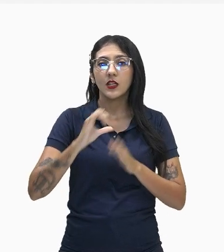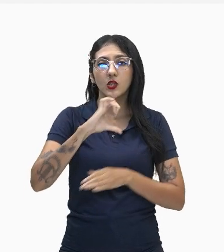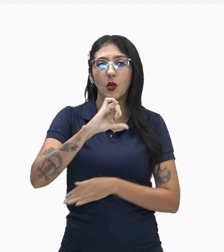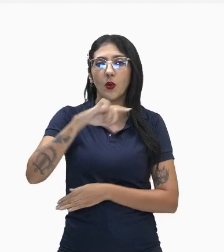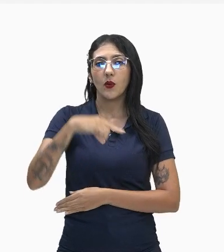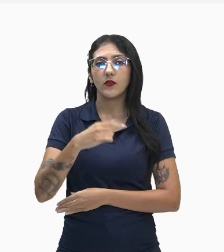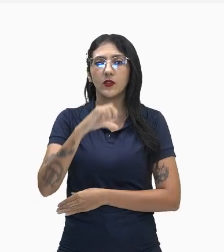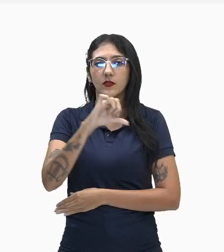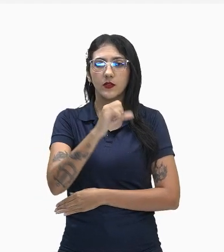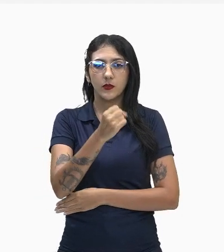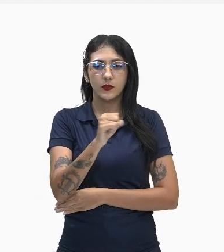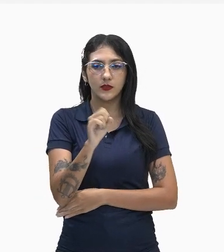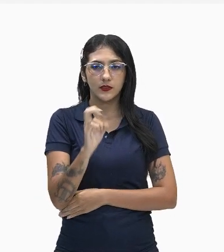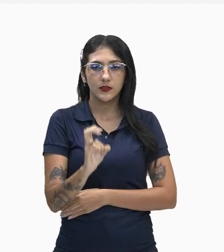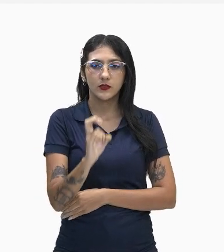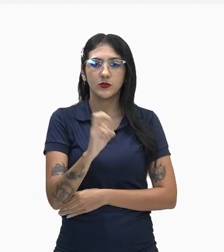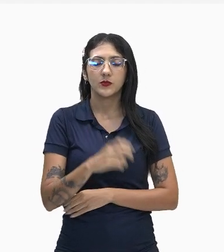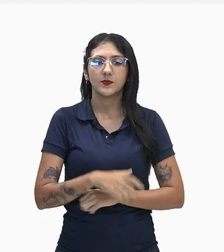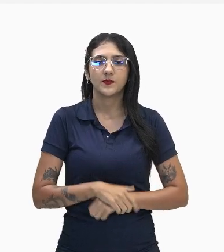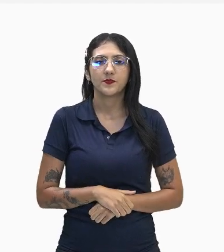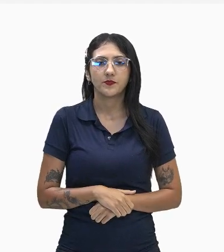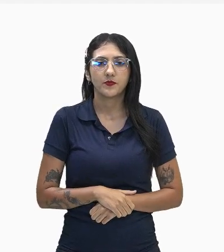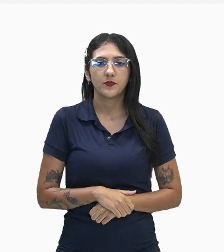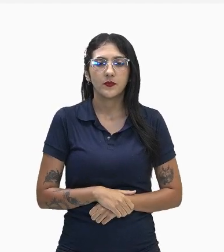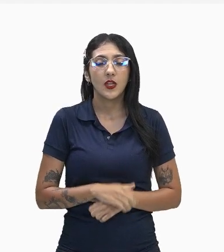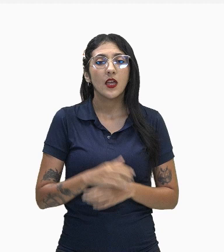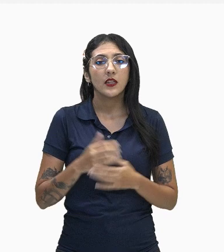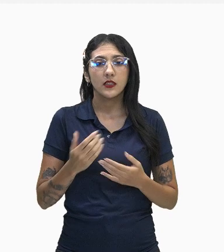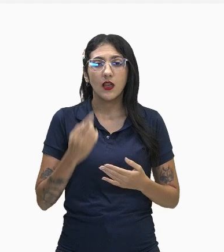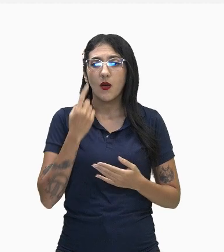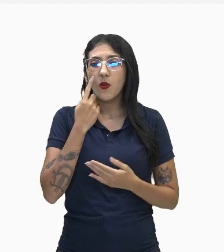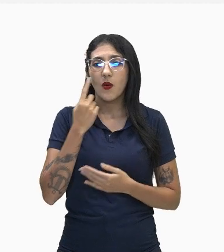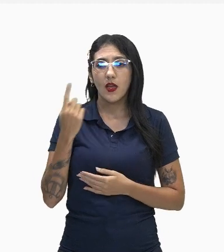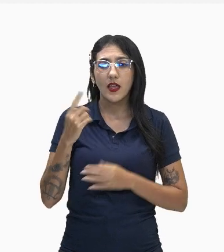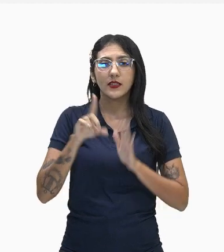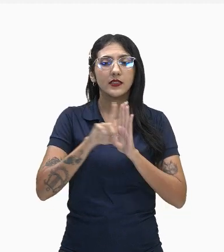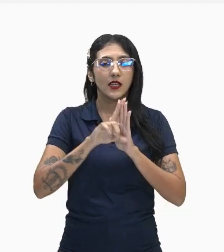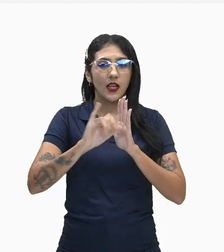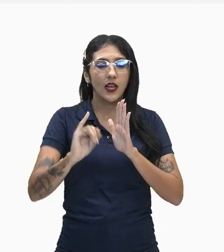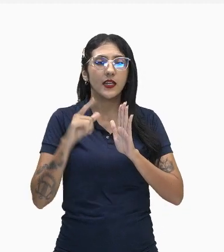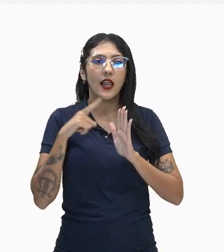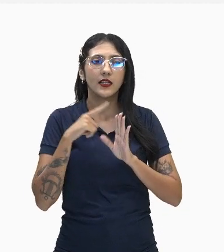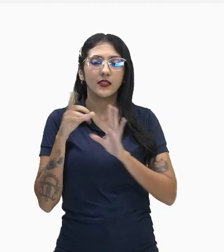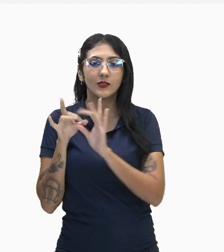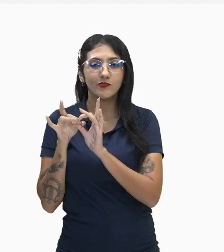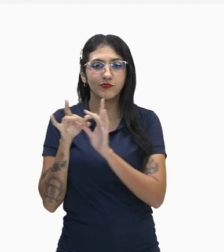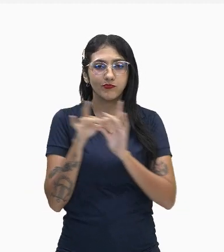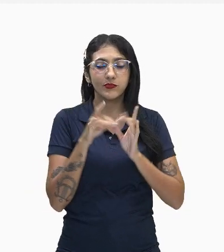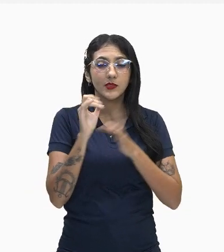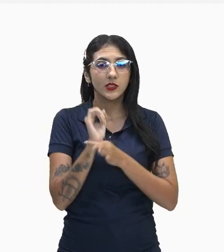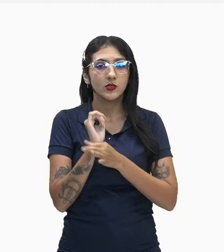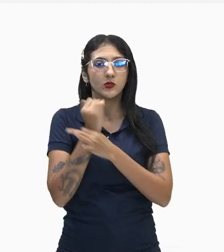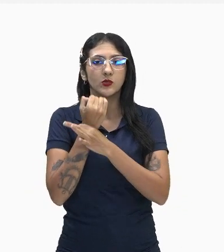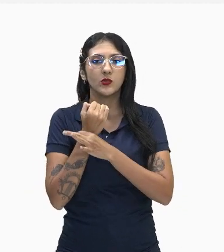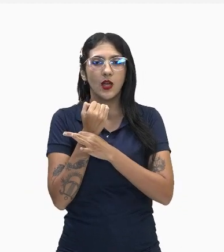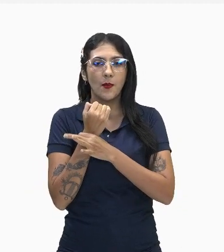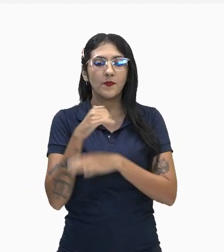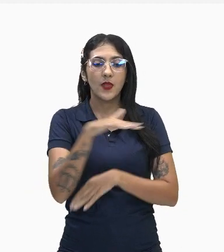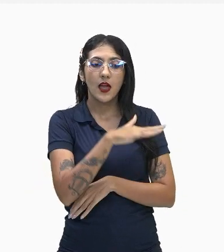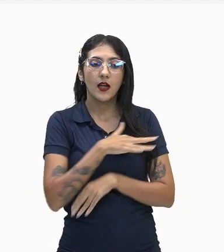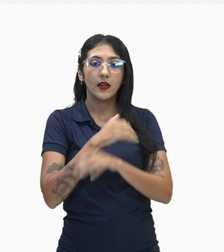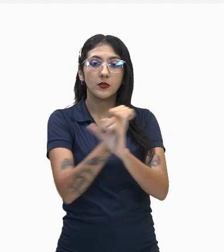9.985. Então, essa lei, ela veio ali regulamentar as áreas de